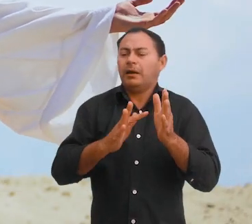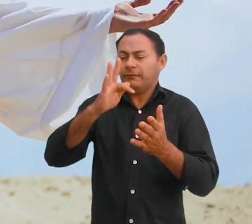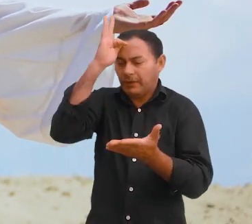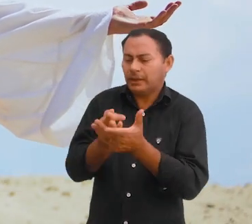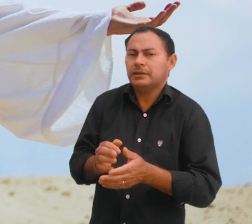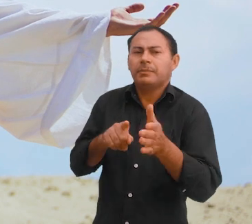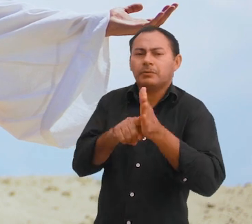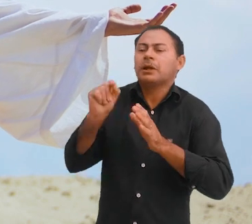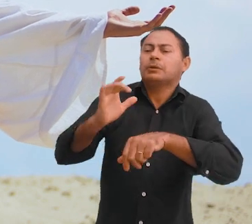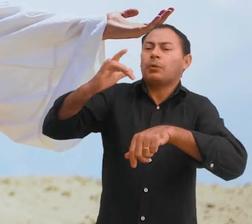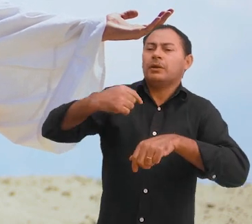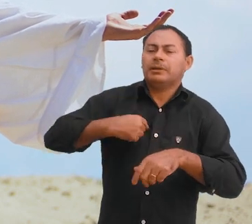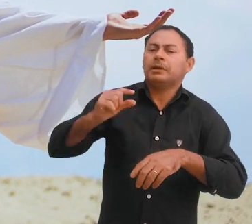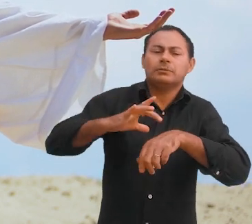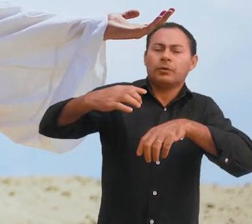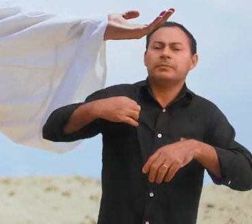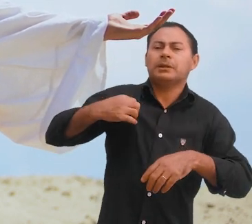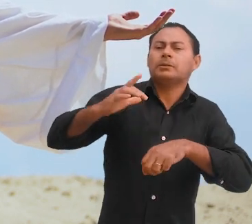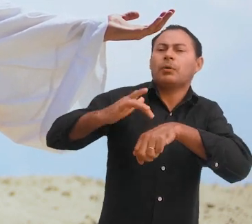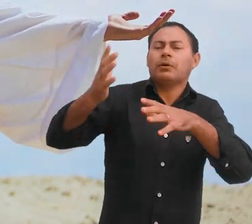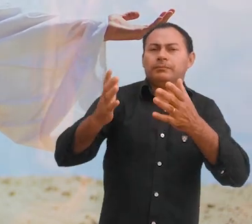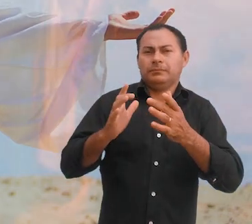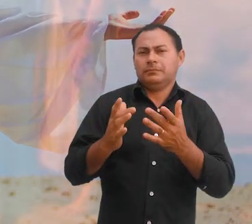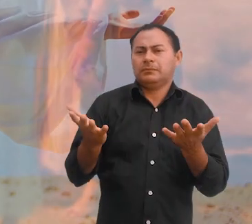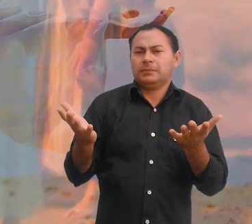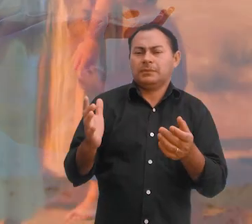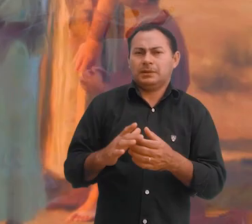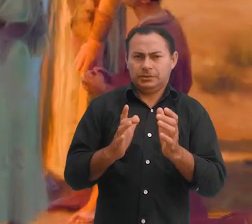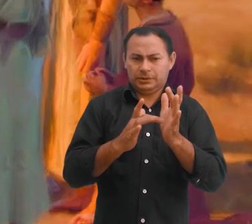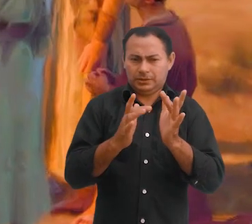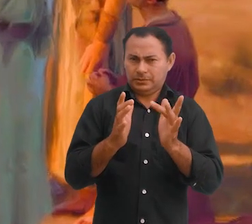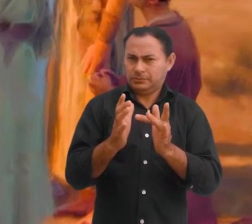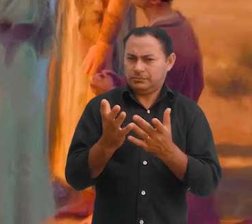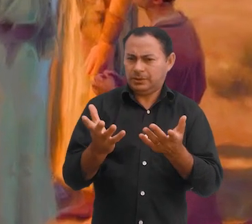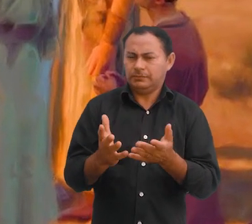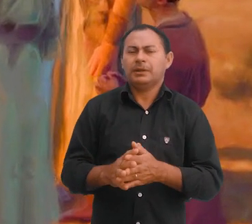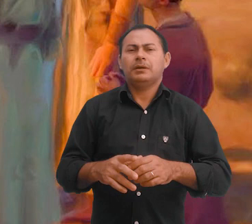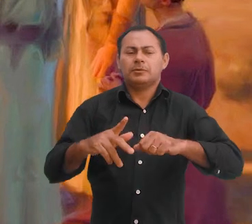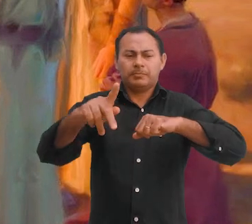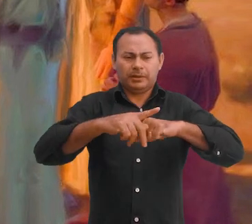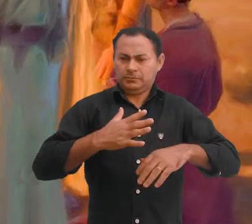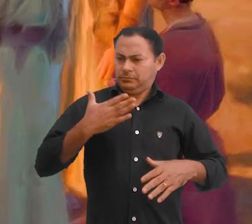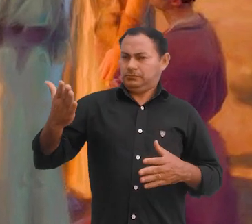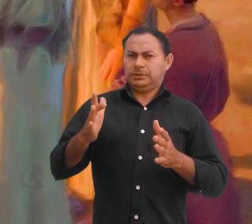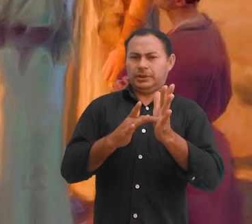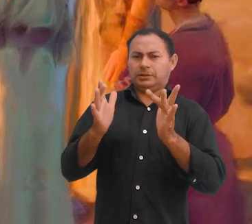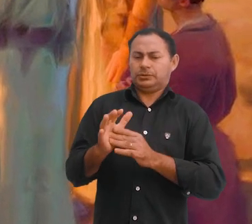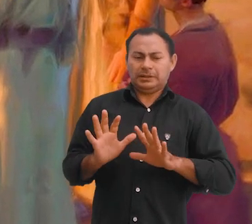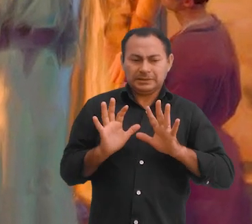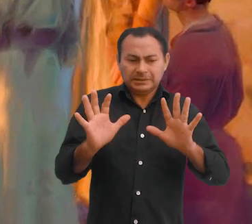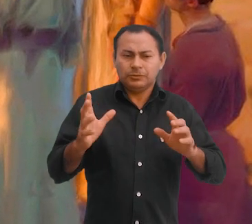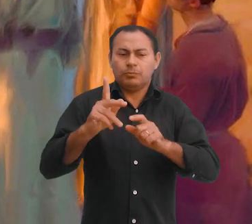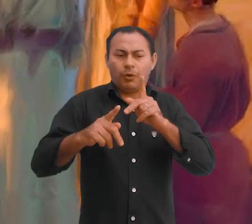quando perguntou, quem tocou em mim? E é claro que os apóstolos, principalmente Pedro, espantaram-se com a pergunta porque Jesus